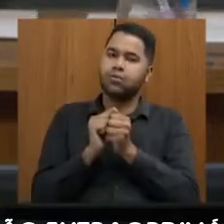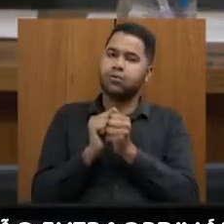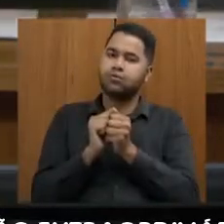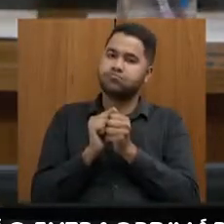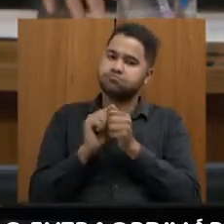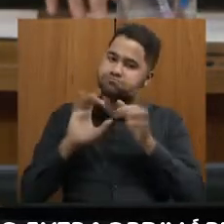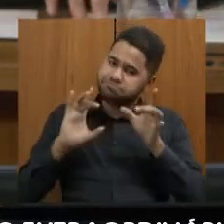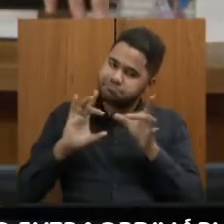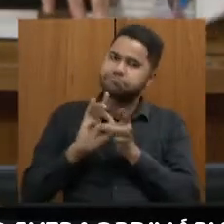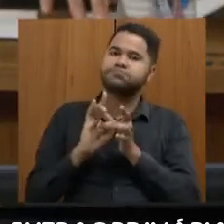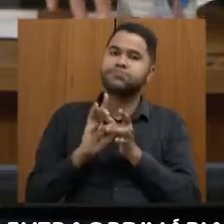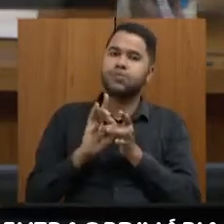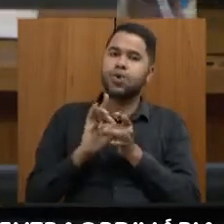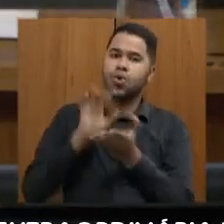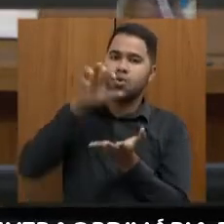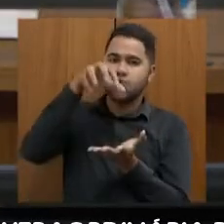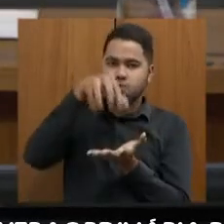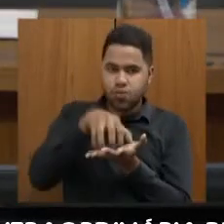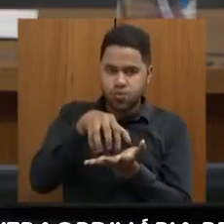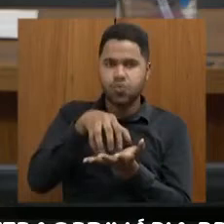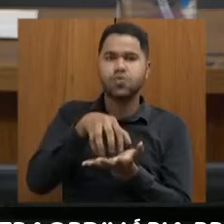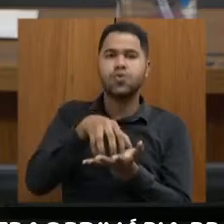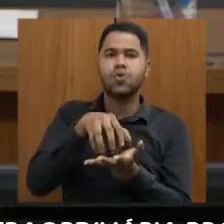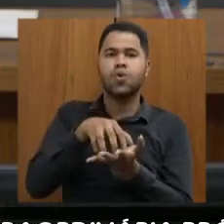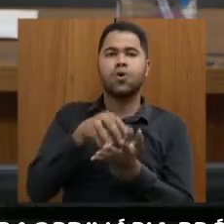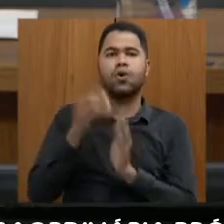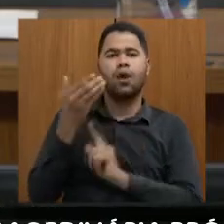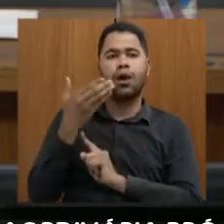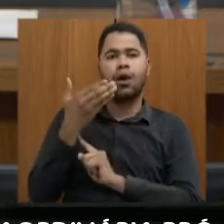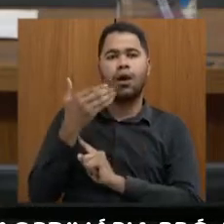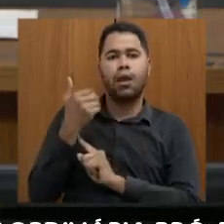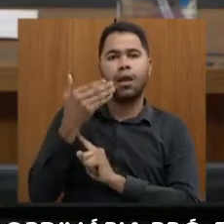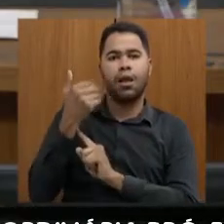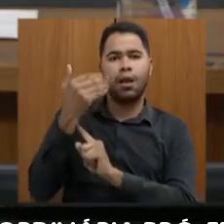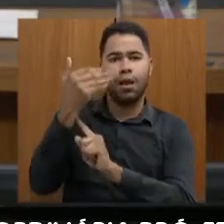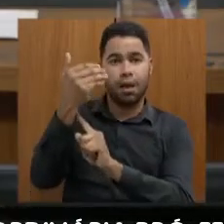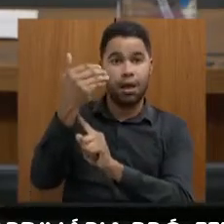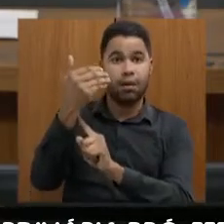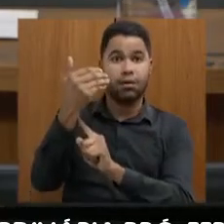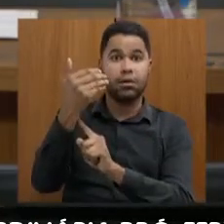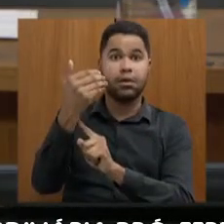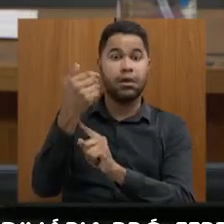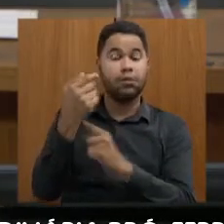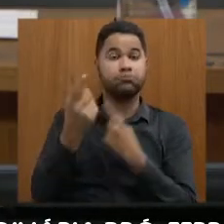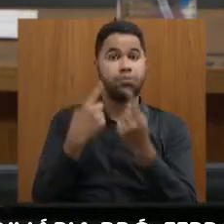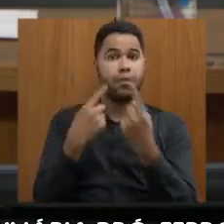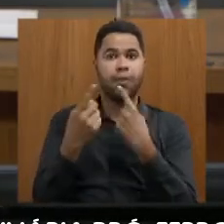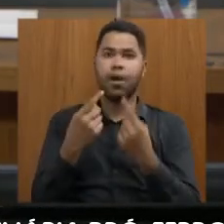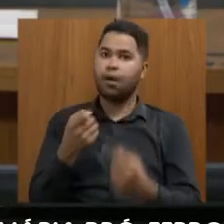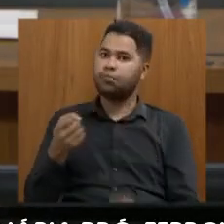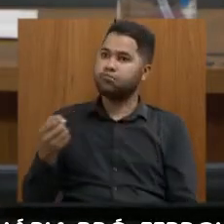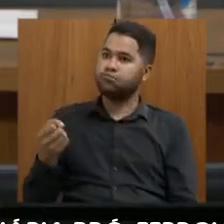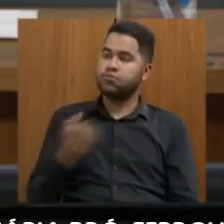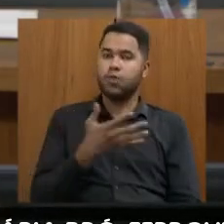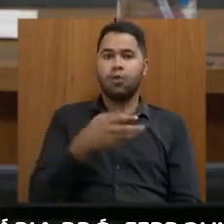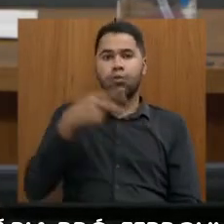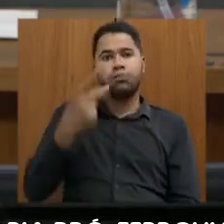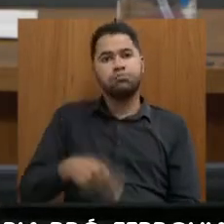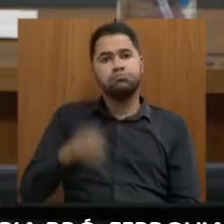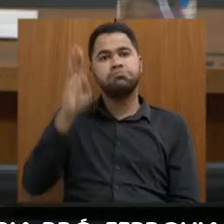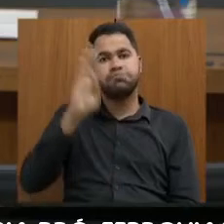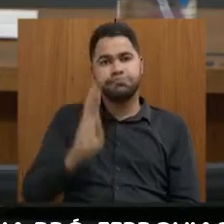compor esse núcleo tecnológico Ferroviário que eu acho que é uma iniciativa inédita no